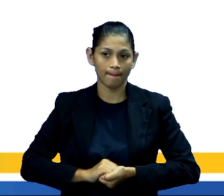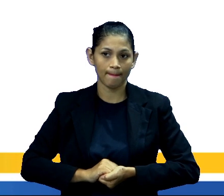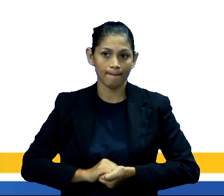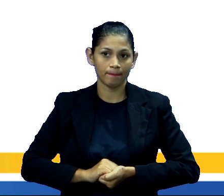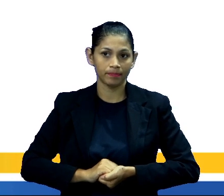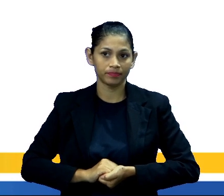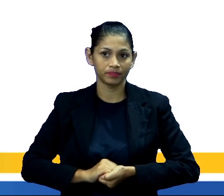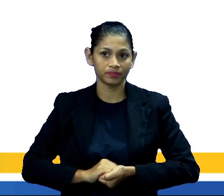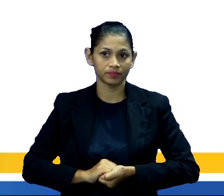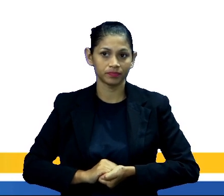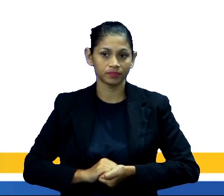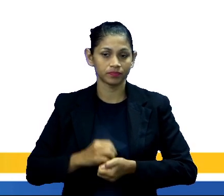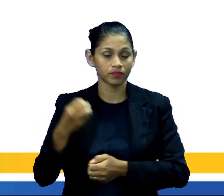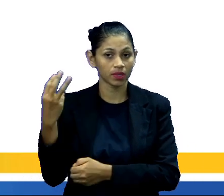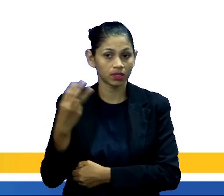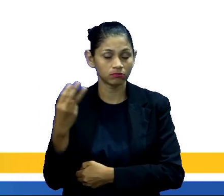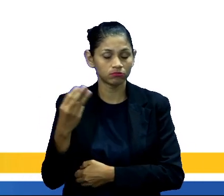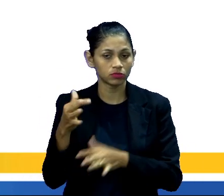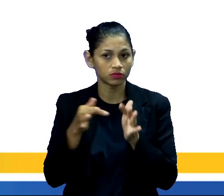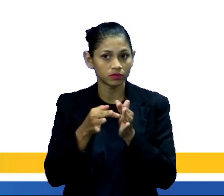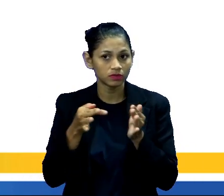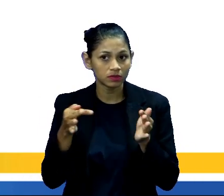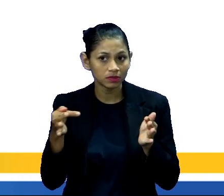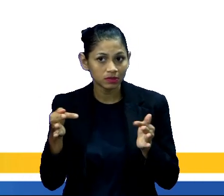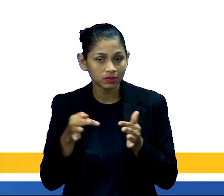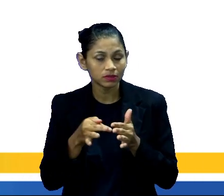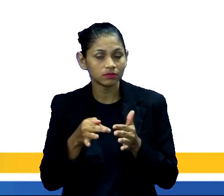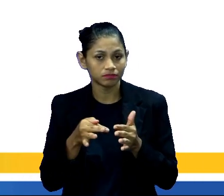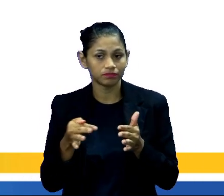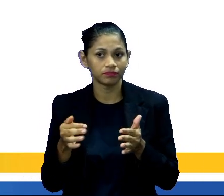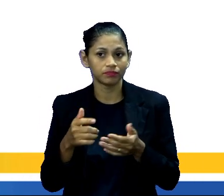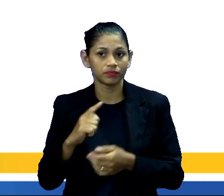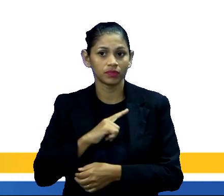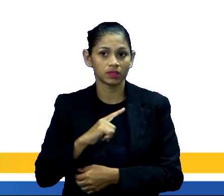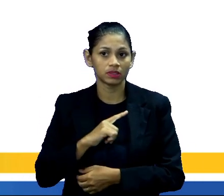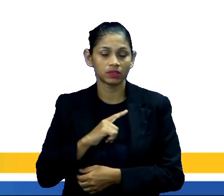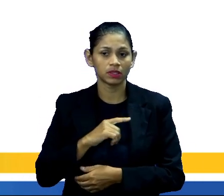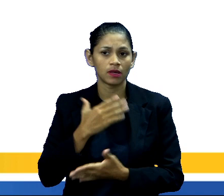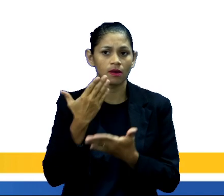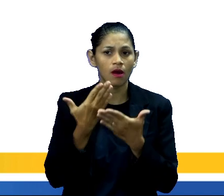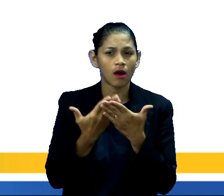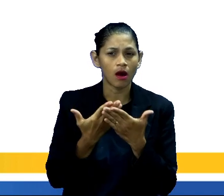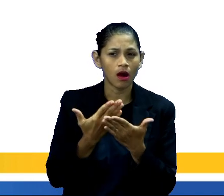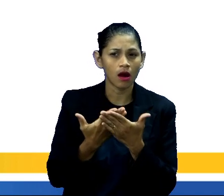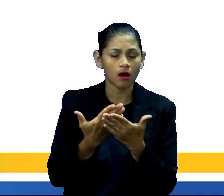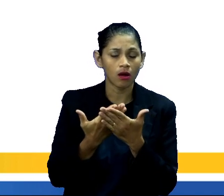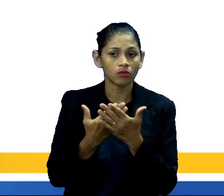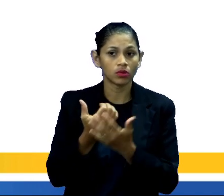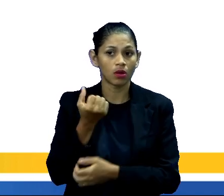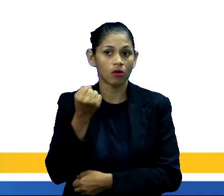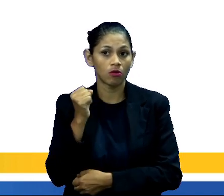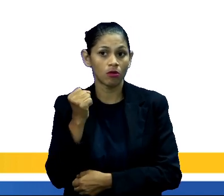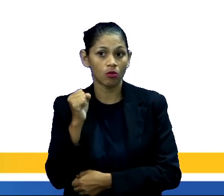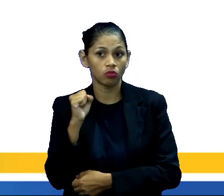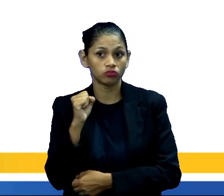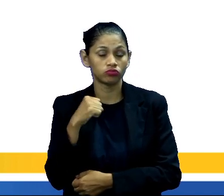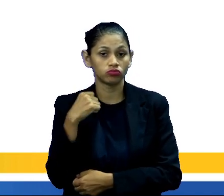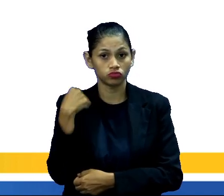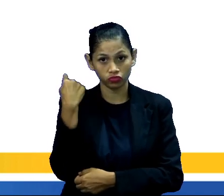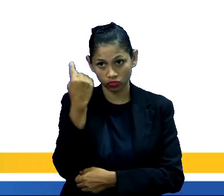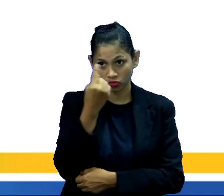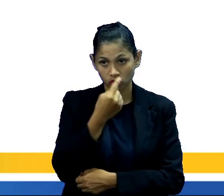A terceira frase nós temos the class, a aula, às 8 da manhã.